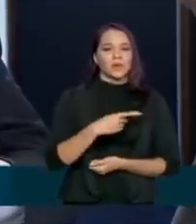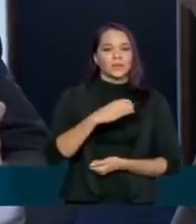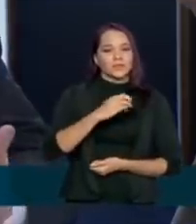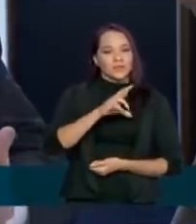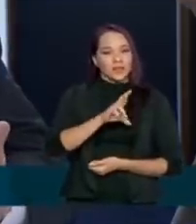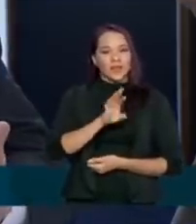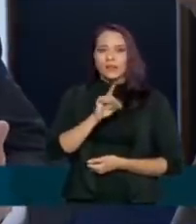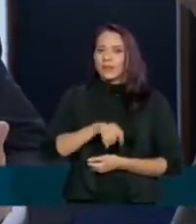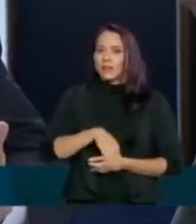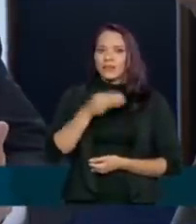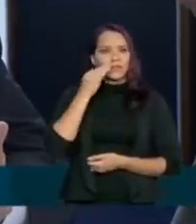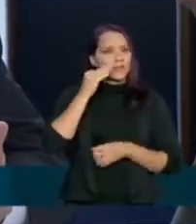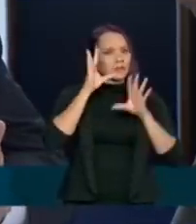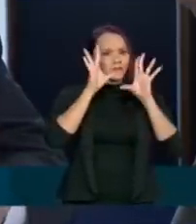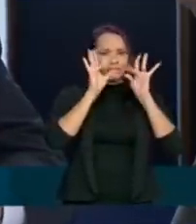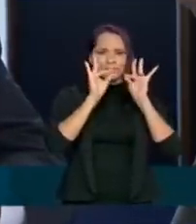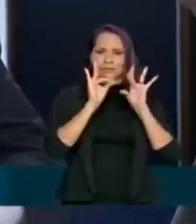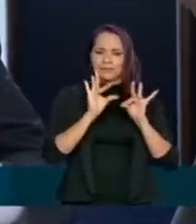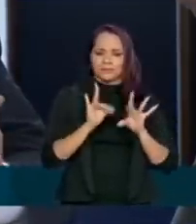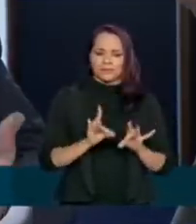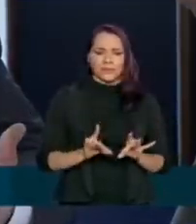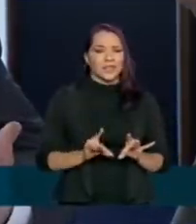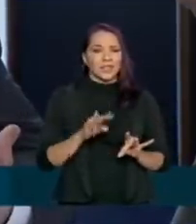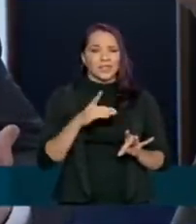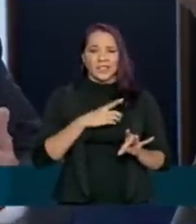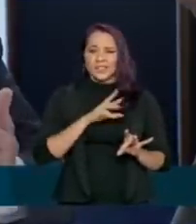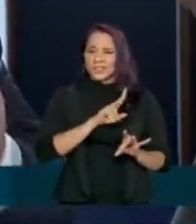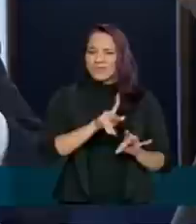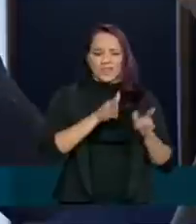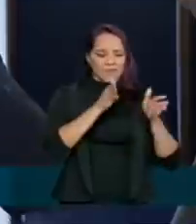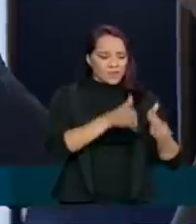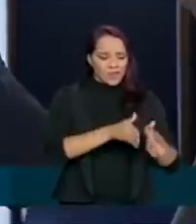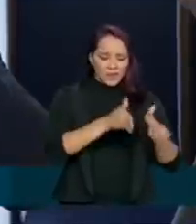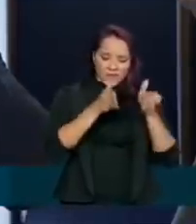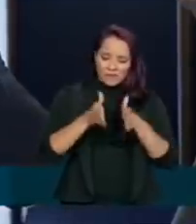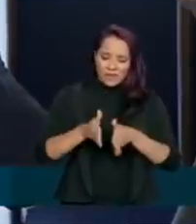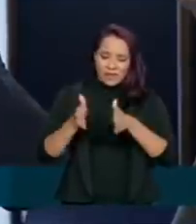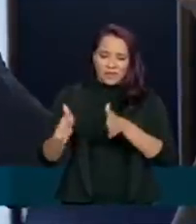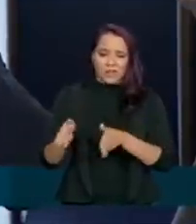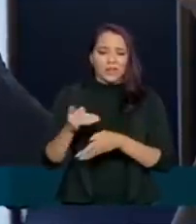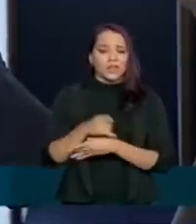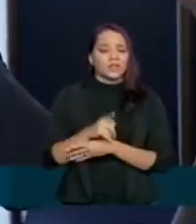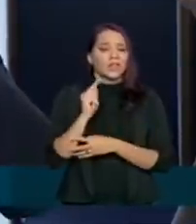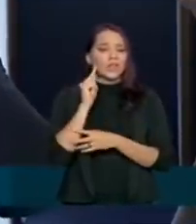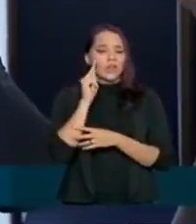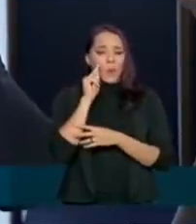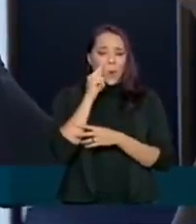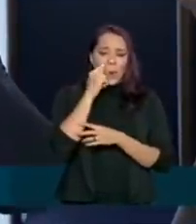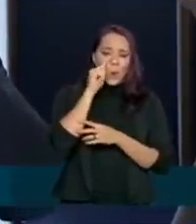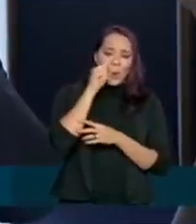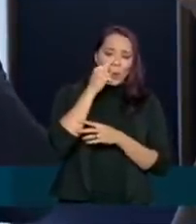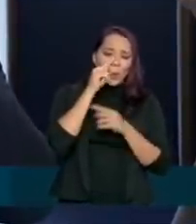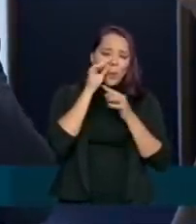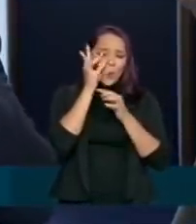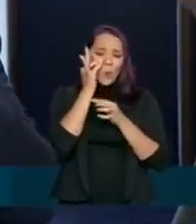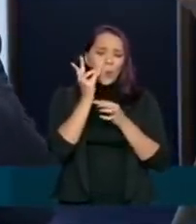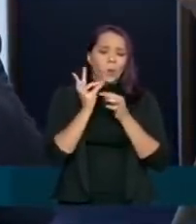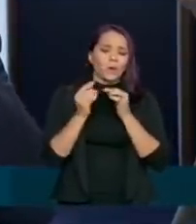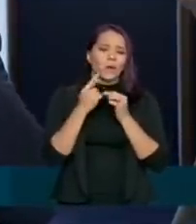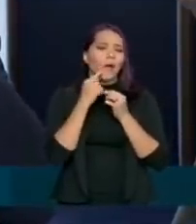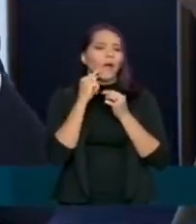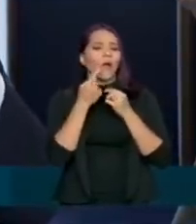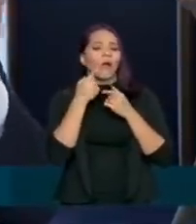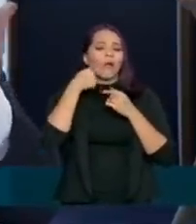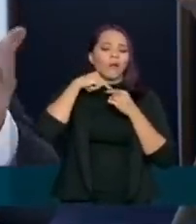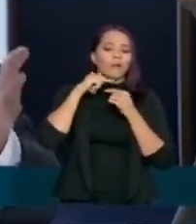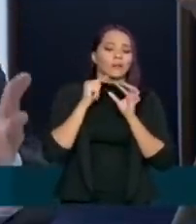extremamente complexo. Envolve várias fases, envolve o canudo, o cotonete para passar o nariz e na garganta.